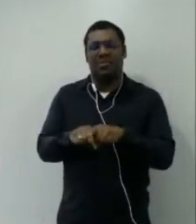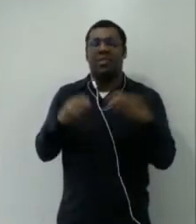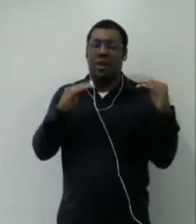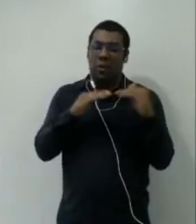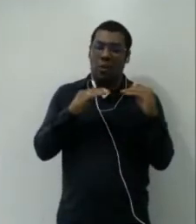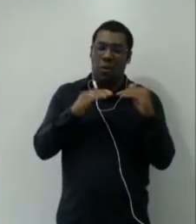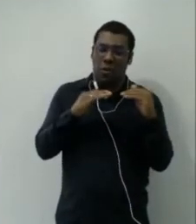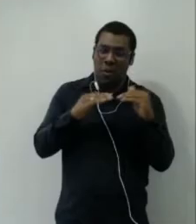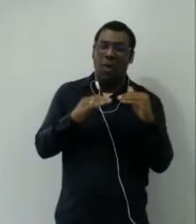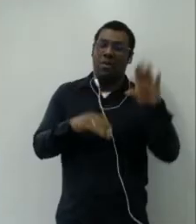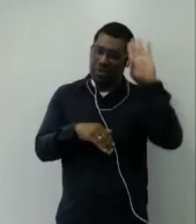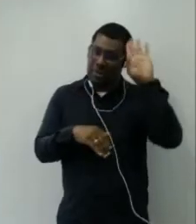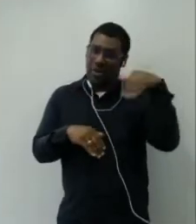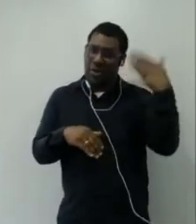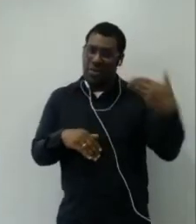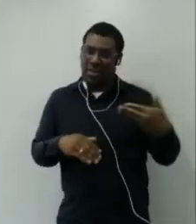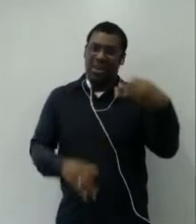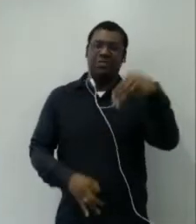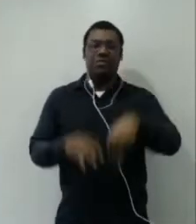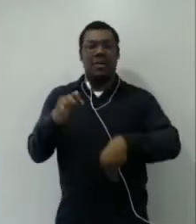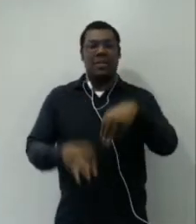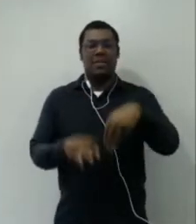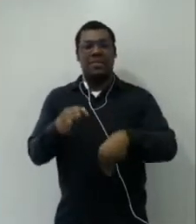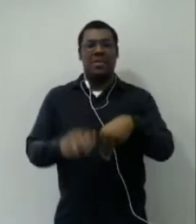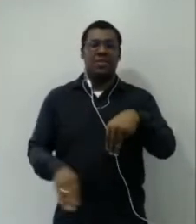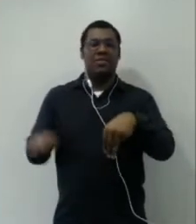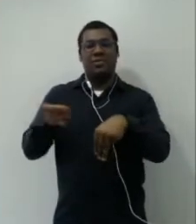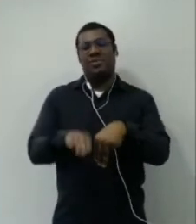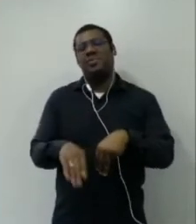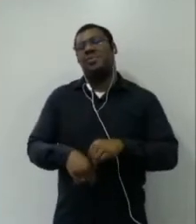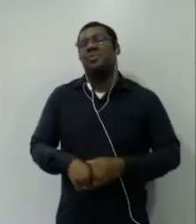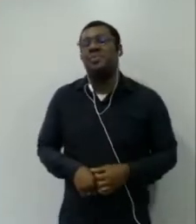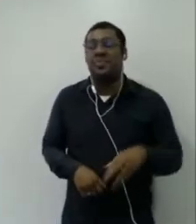ministro Sanseverino. Senhor presidente. Por favor.